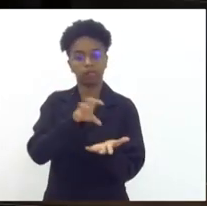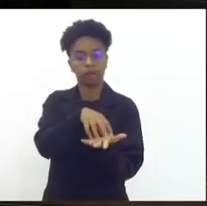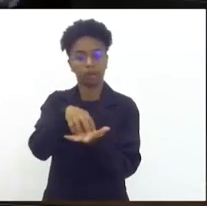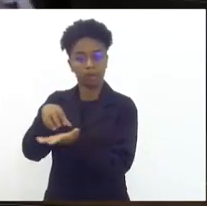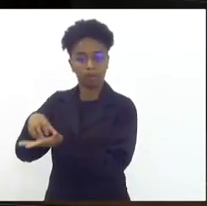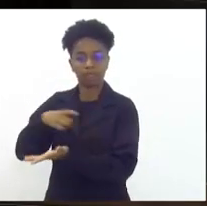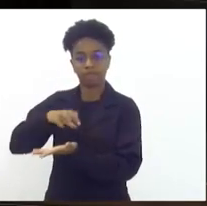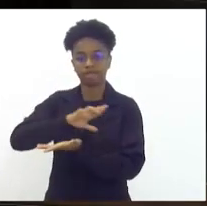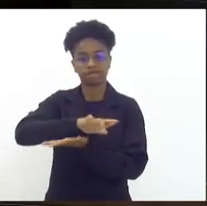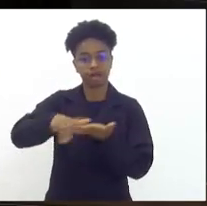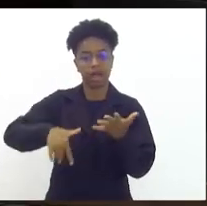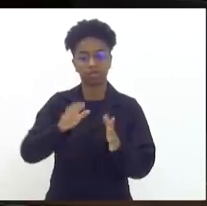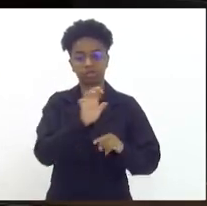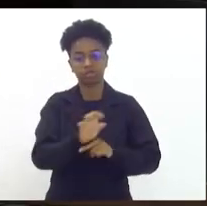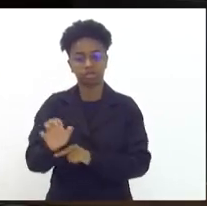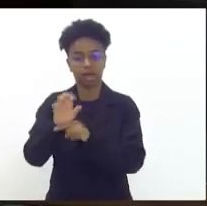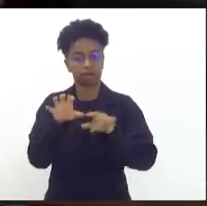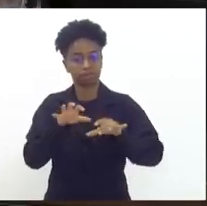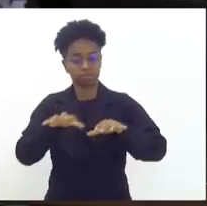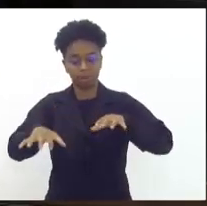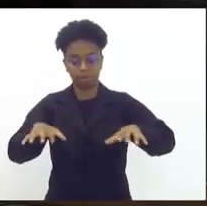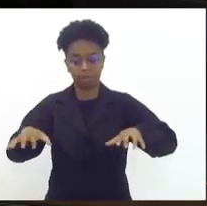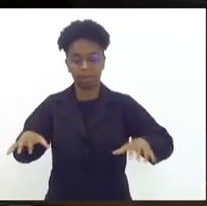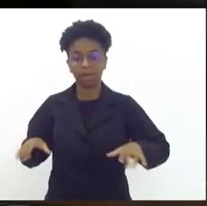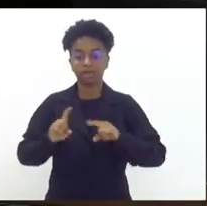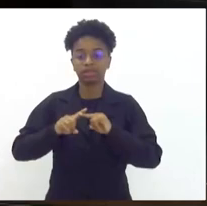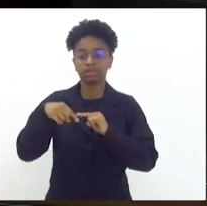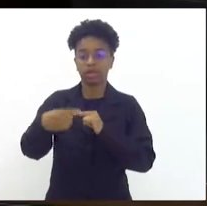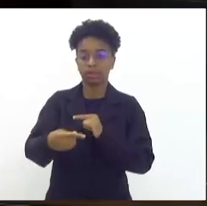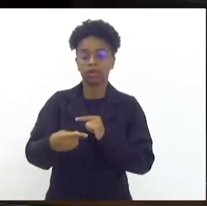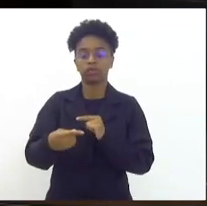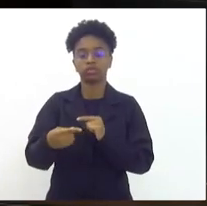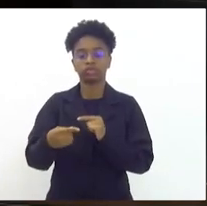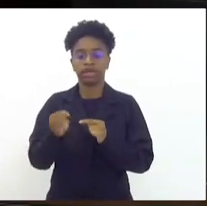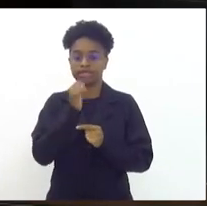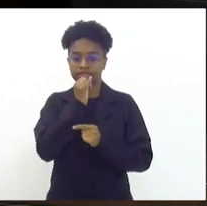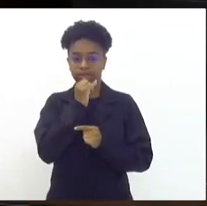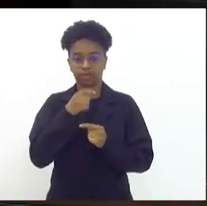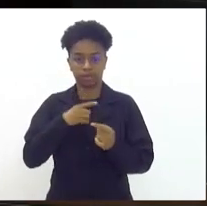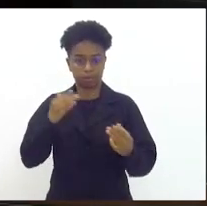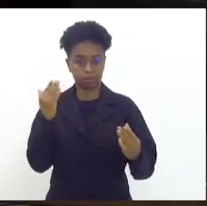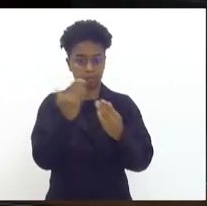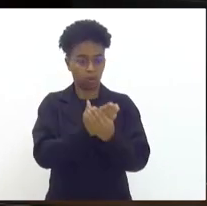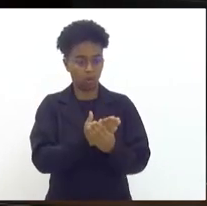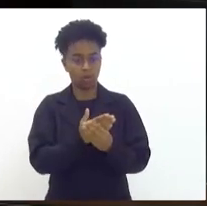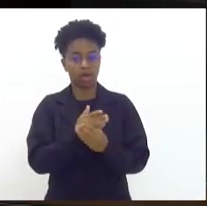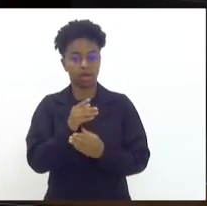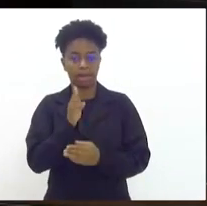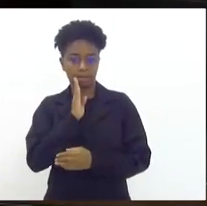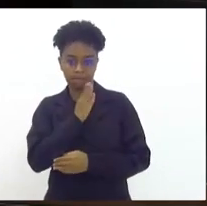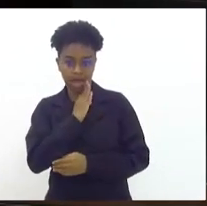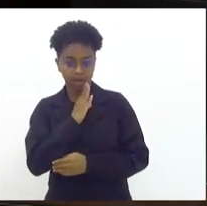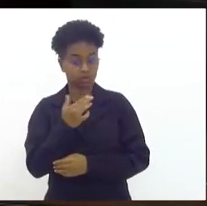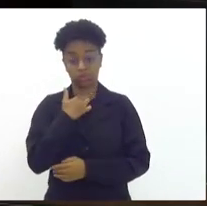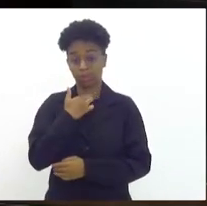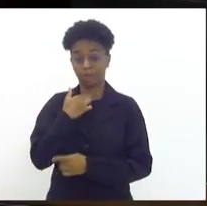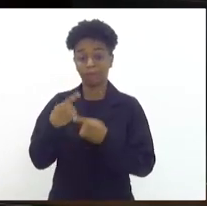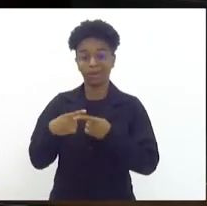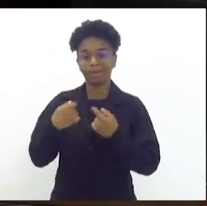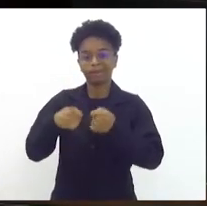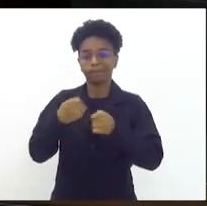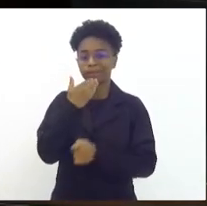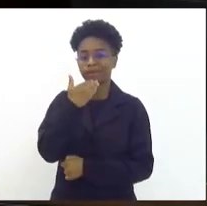e auditores de vários estados diferentes quando você for atuar O Boteco da Esquina não vai vai ter que pedir autorização